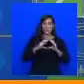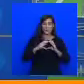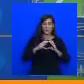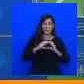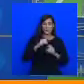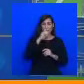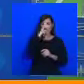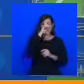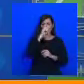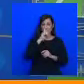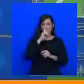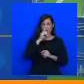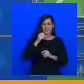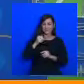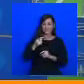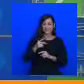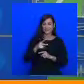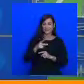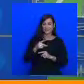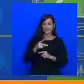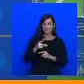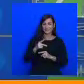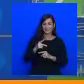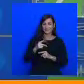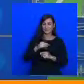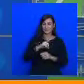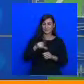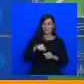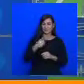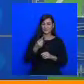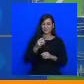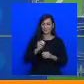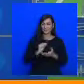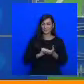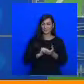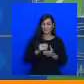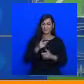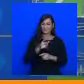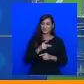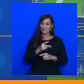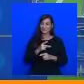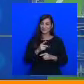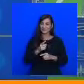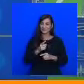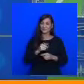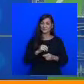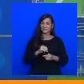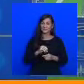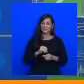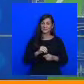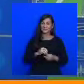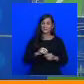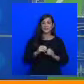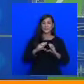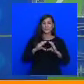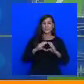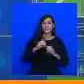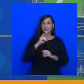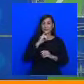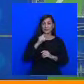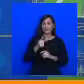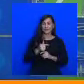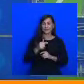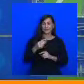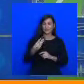12. Amarela, 12. Foram sorteados 10 números, ainda faltam 10. Bola verde, número